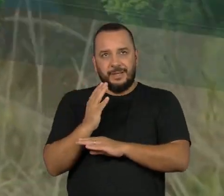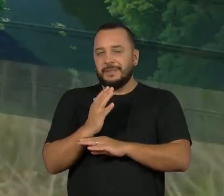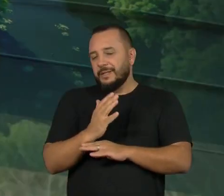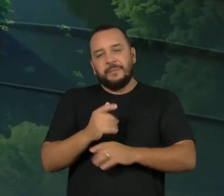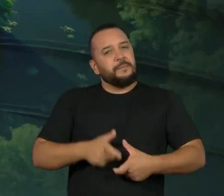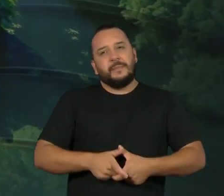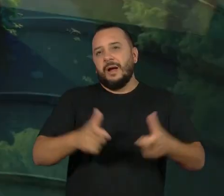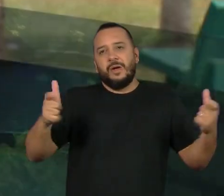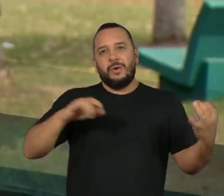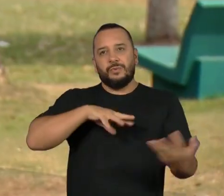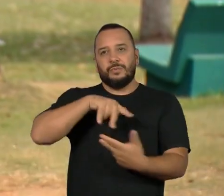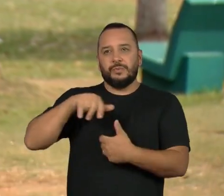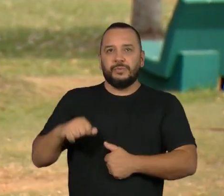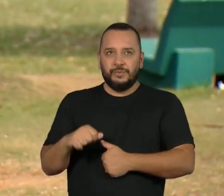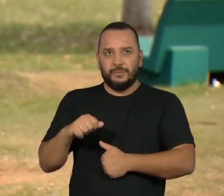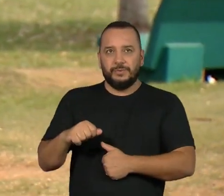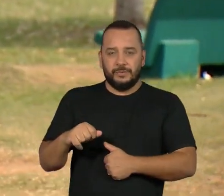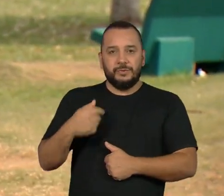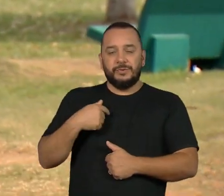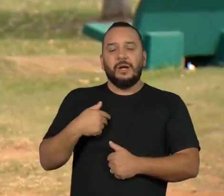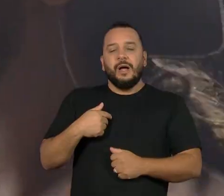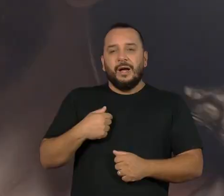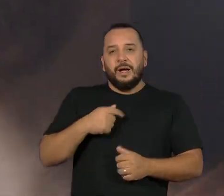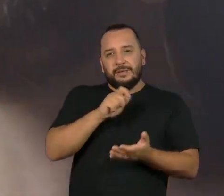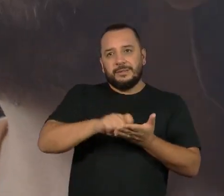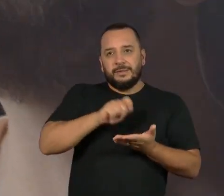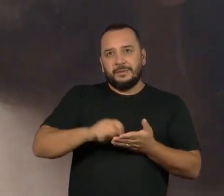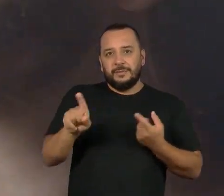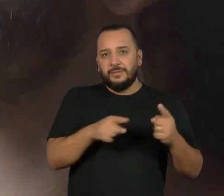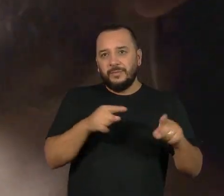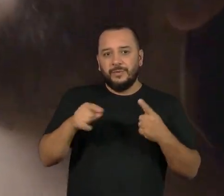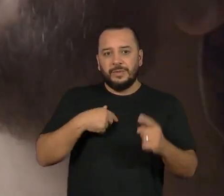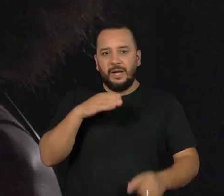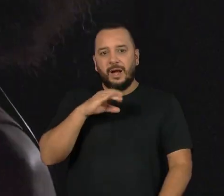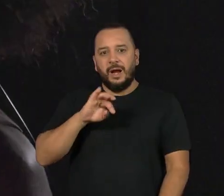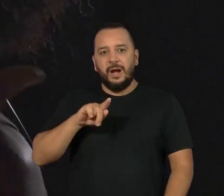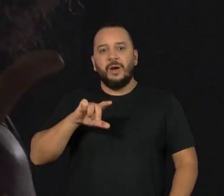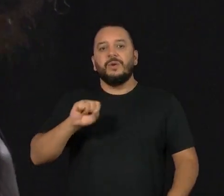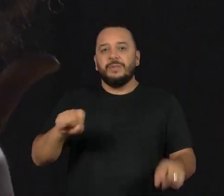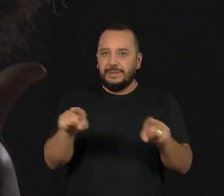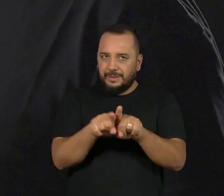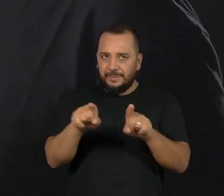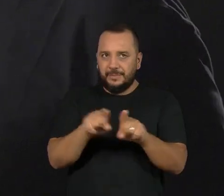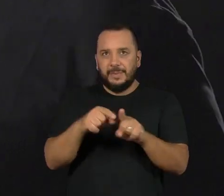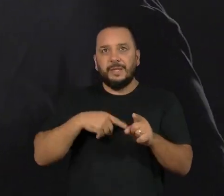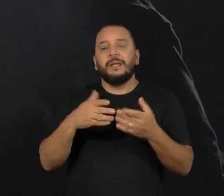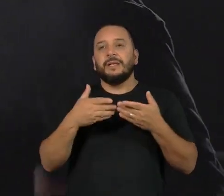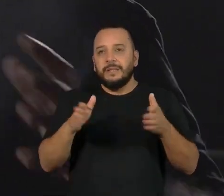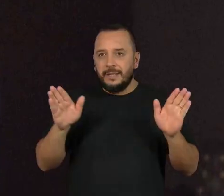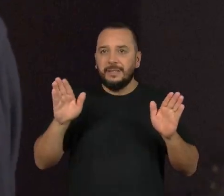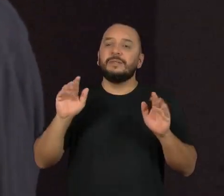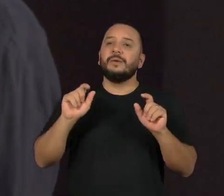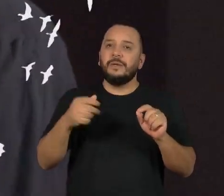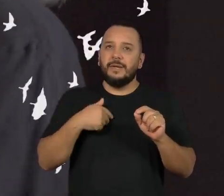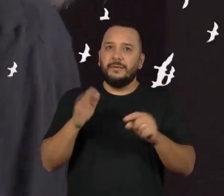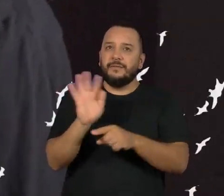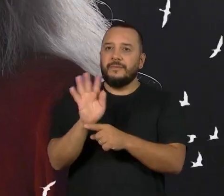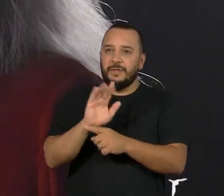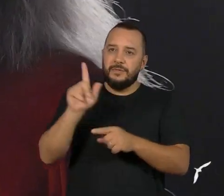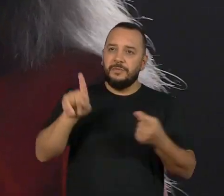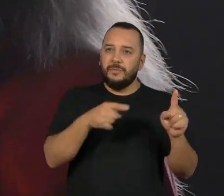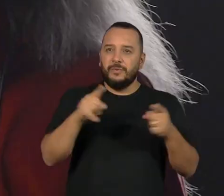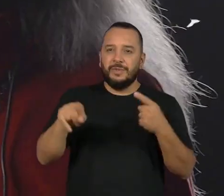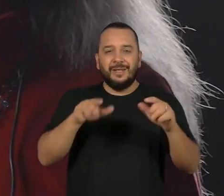planeta. O compositor Carlos Renaud e artistas lançam vídeo e música que alertam para a destruição da